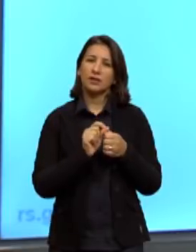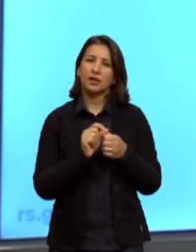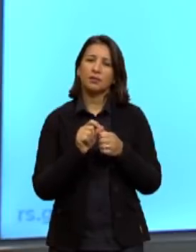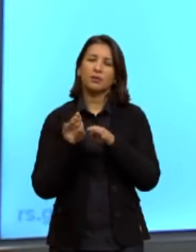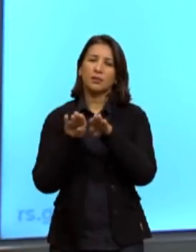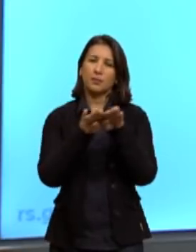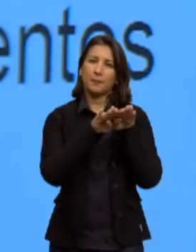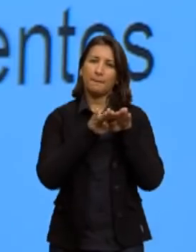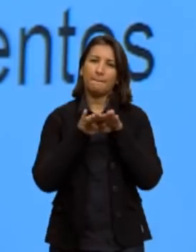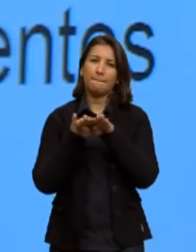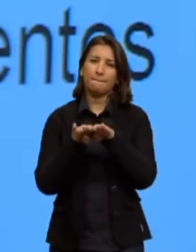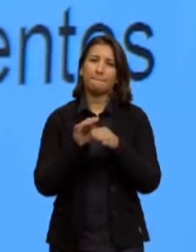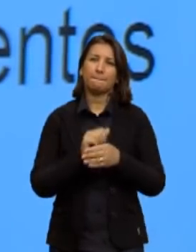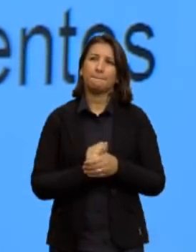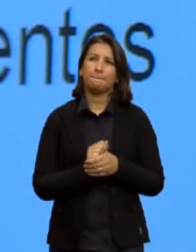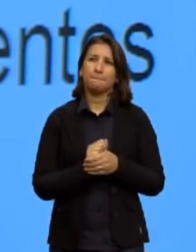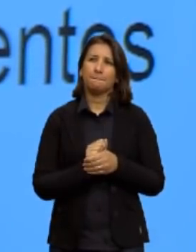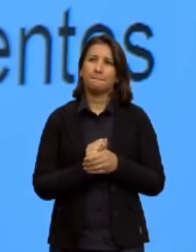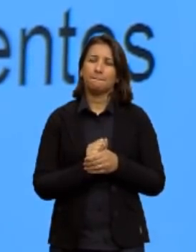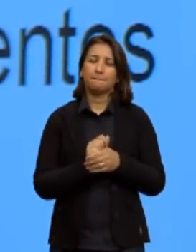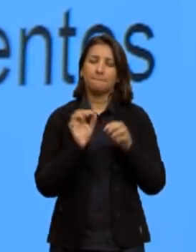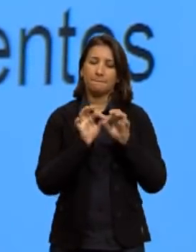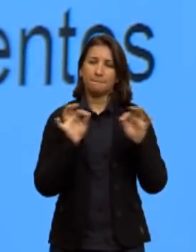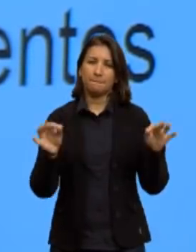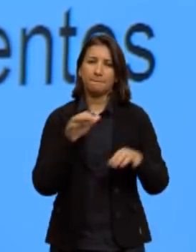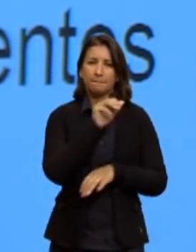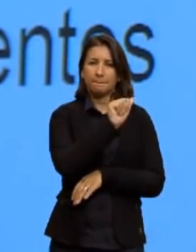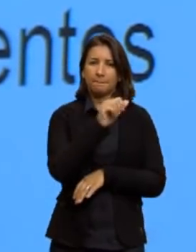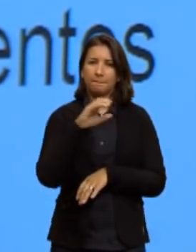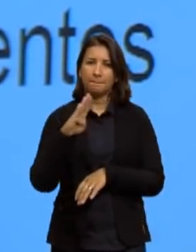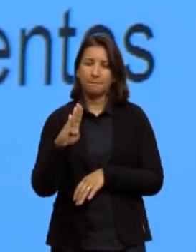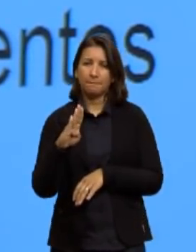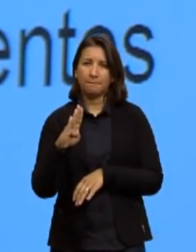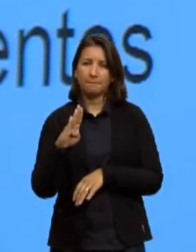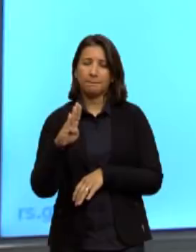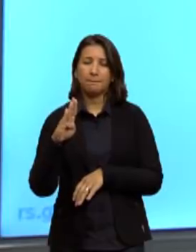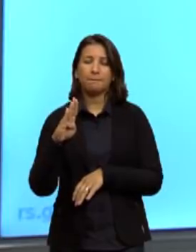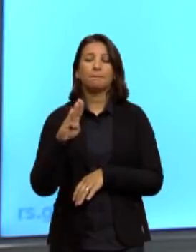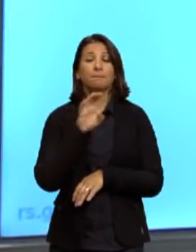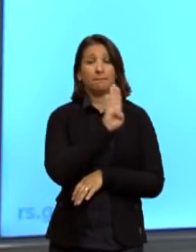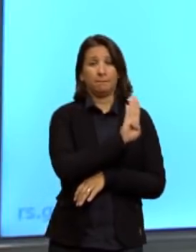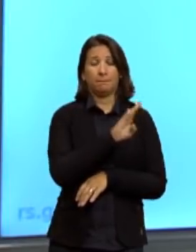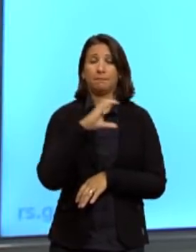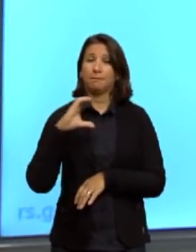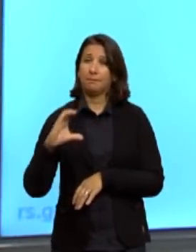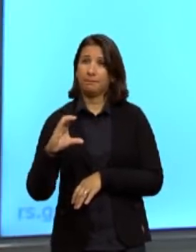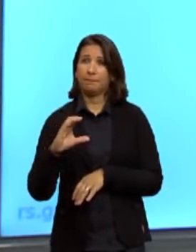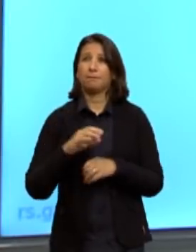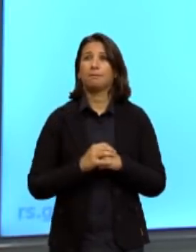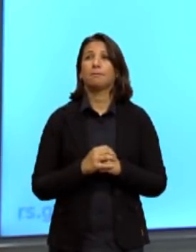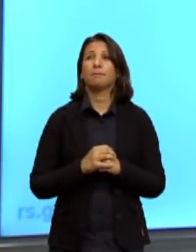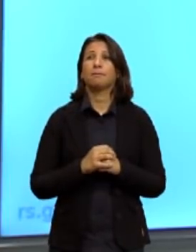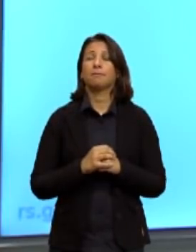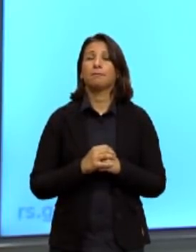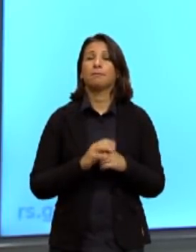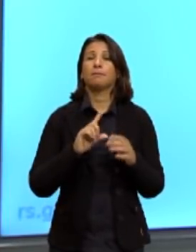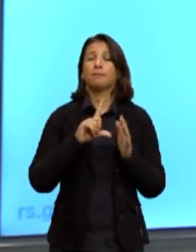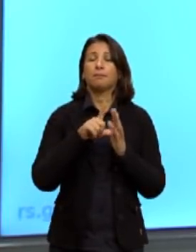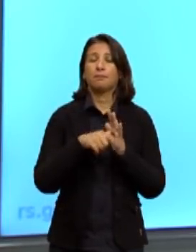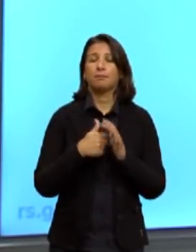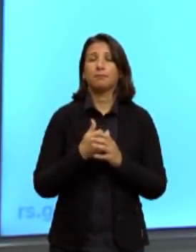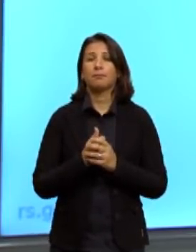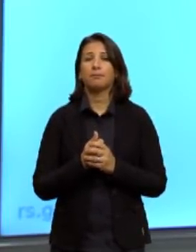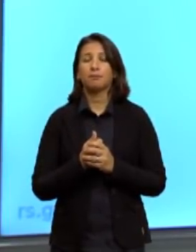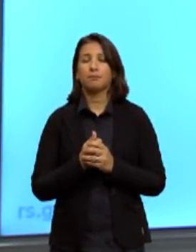a proporcionalidade dos segmentos ab para bc tão 2x menos 3 para x +